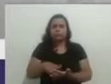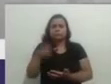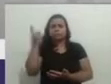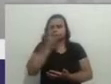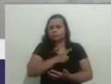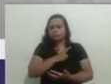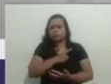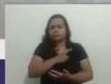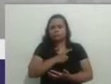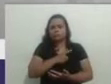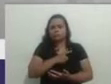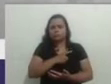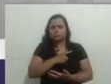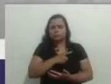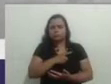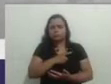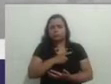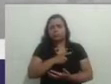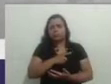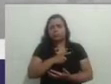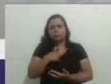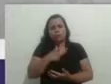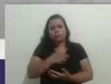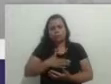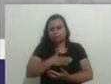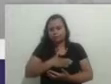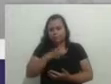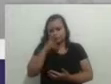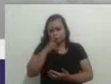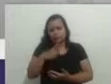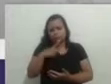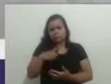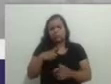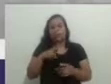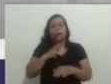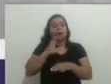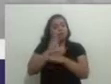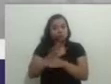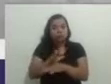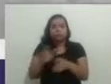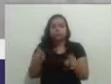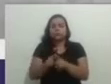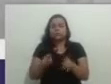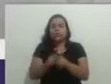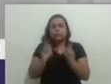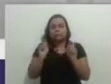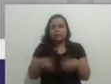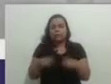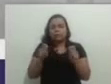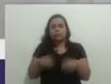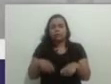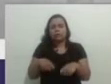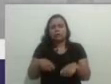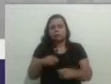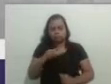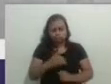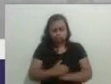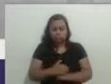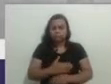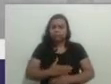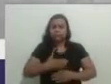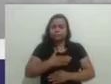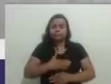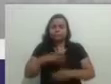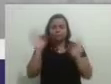ocorra porque realmente é uma coisa que me dá muito prazer além de ajudar ainda poder e aqui eu falo de barriguinha cheia né a gente